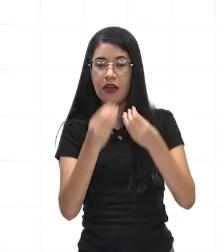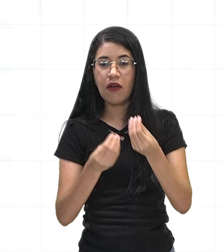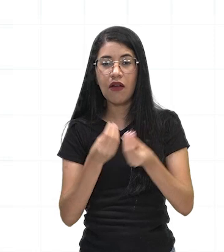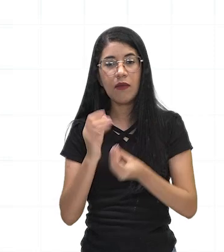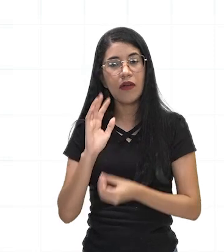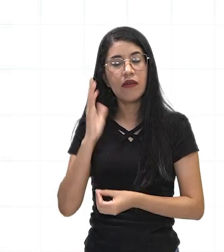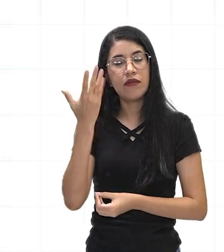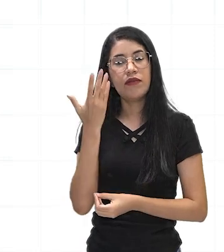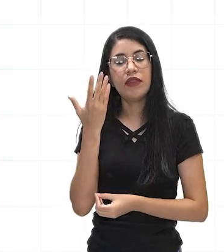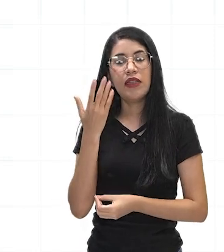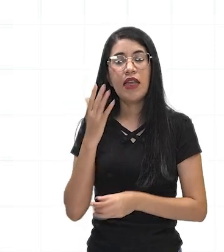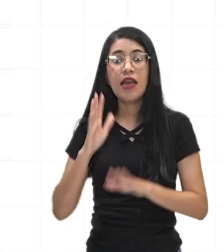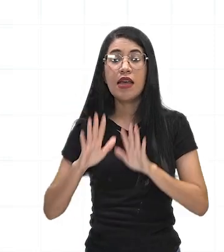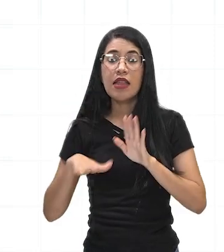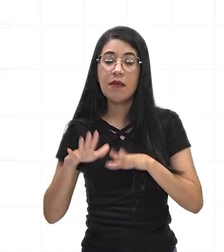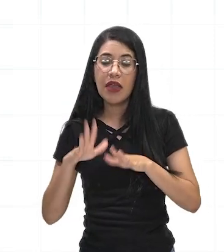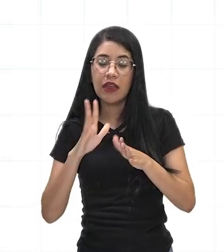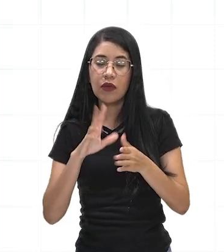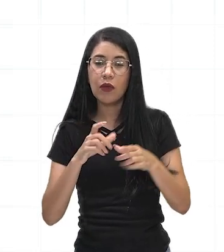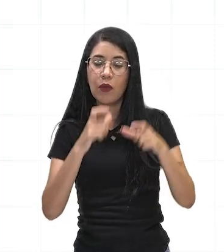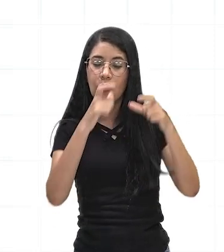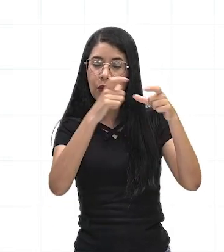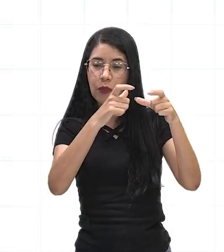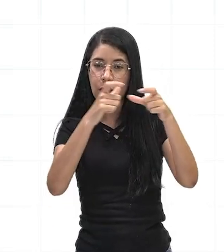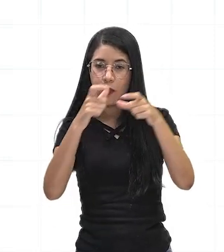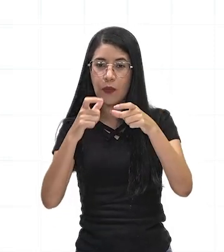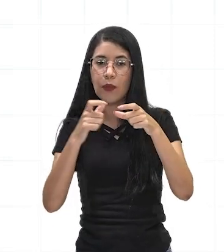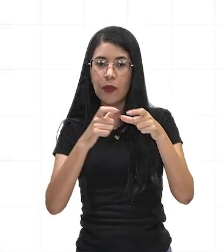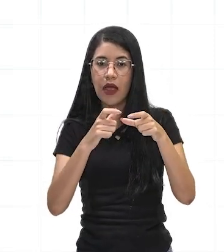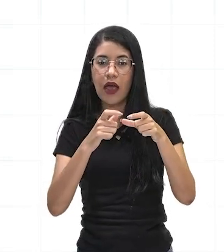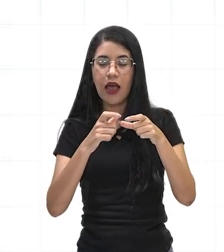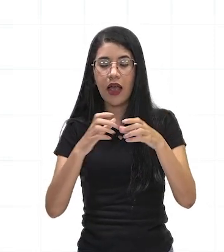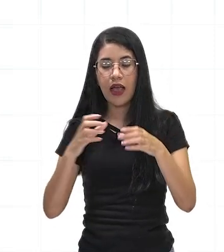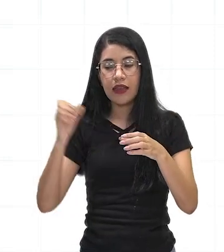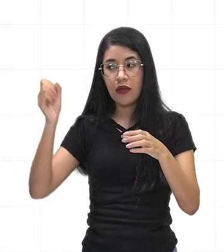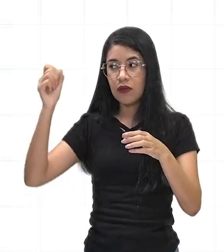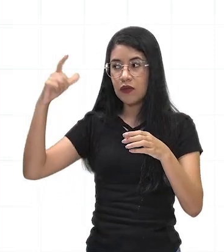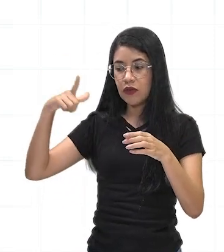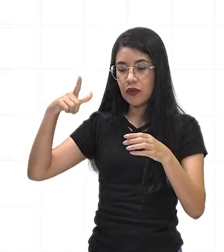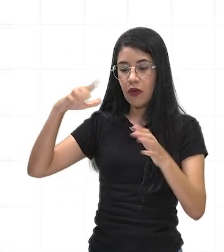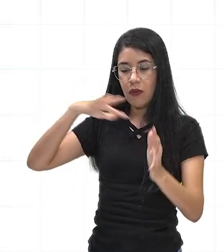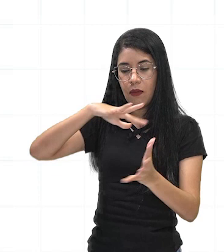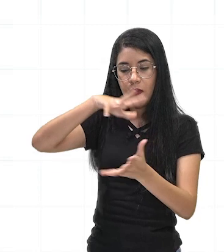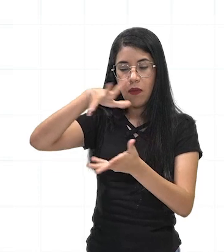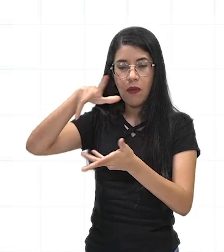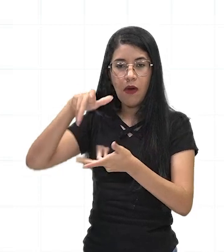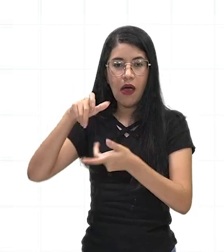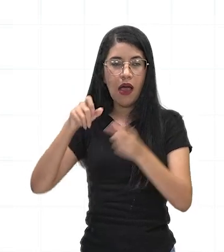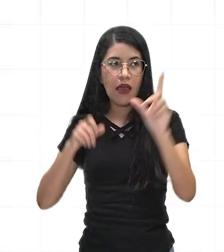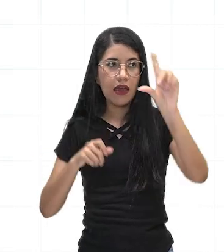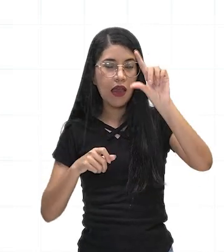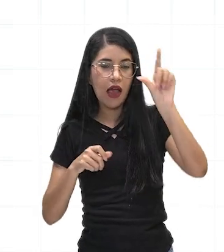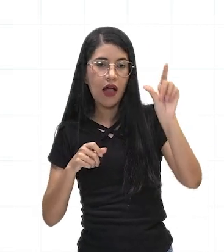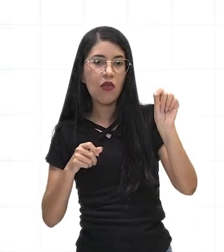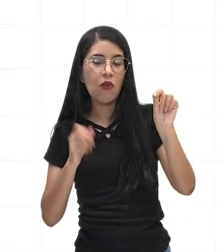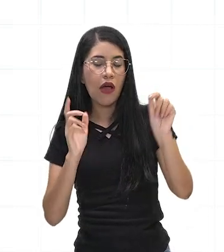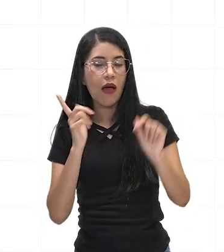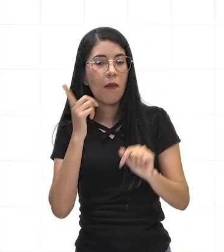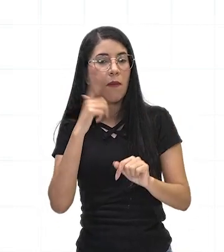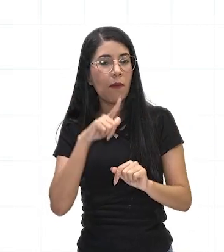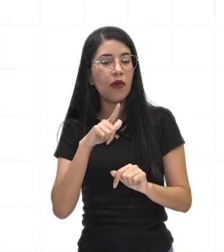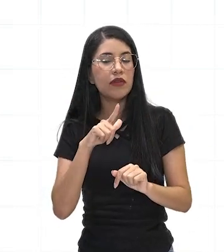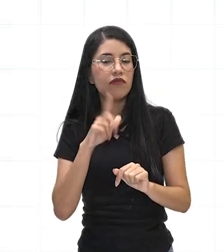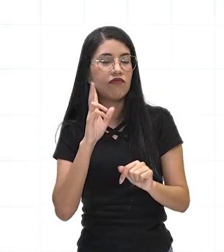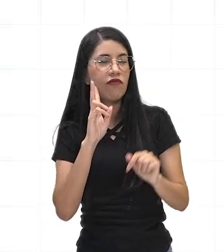ela ocorre em razão do posicionamento terrestre entre o Sol e a Terra, que permite ver a Lua